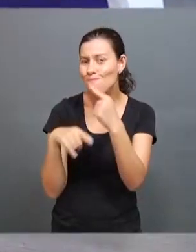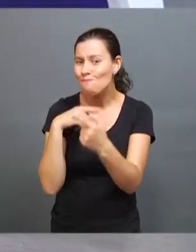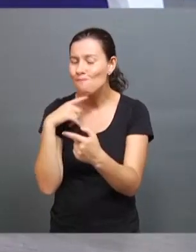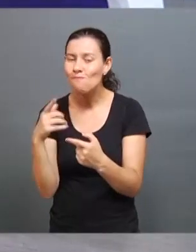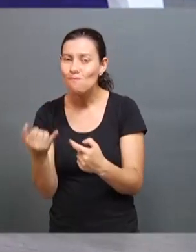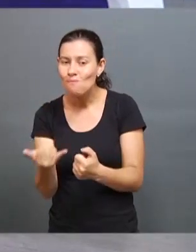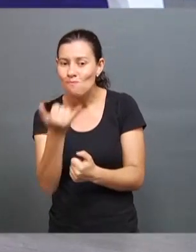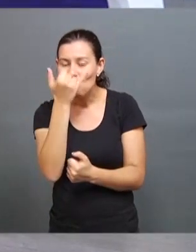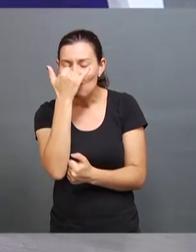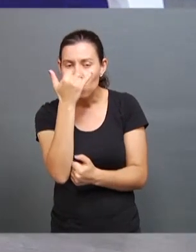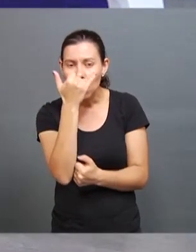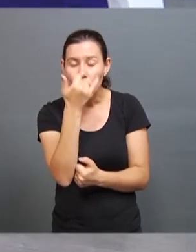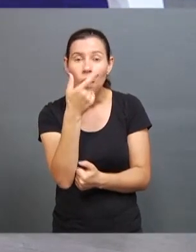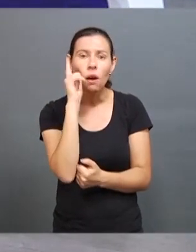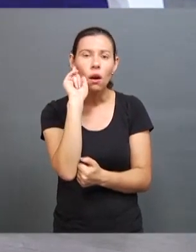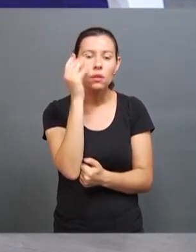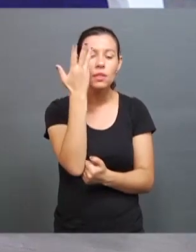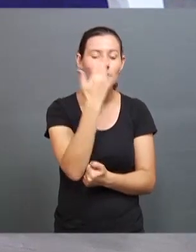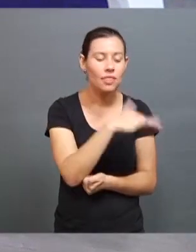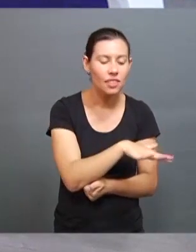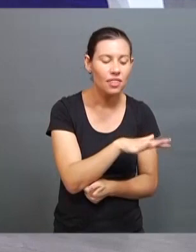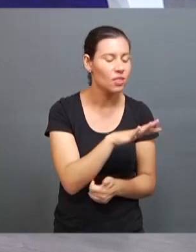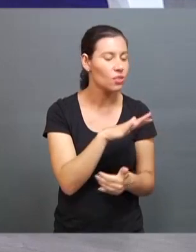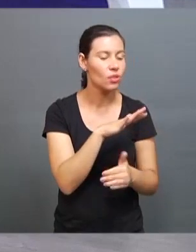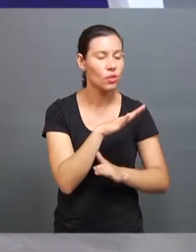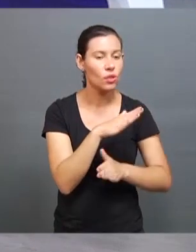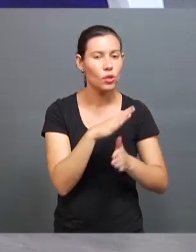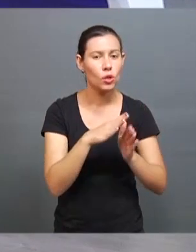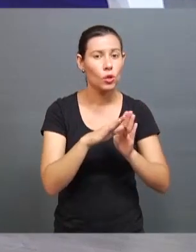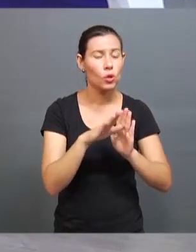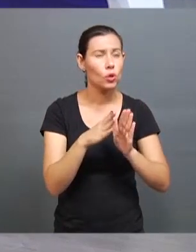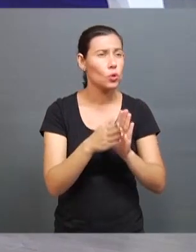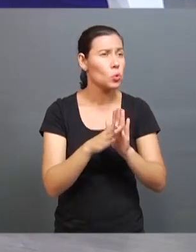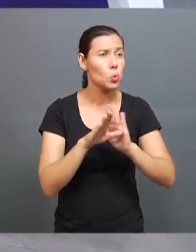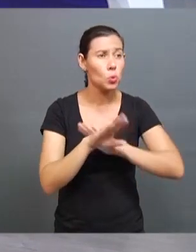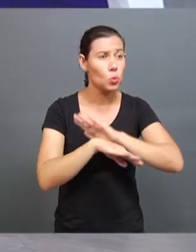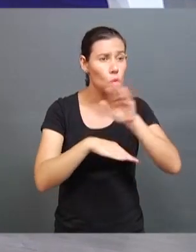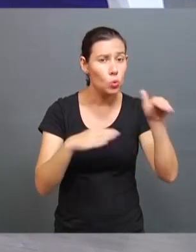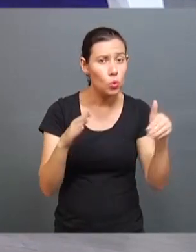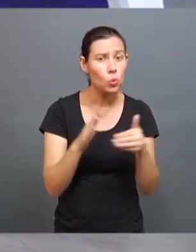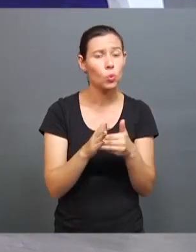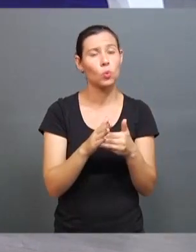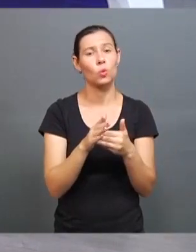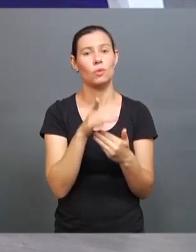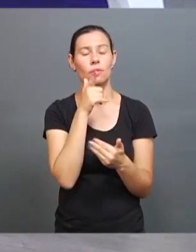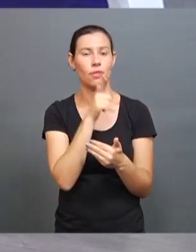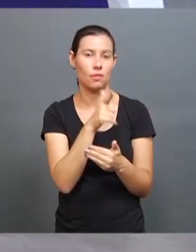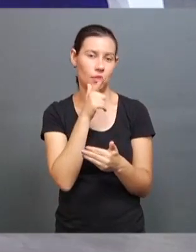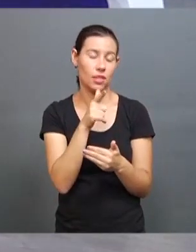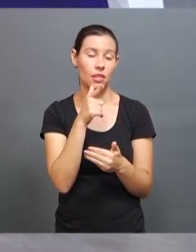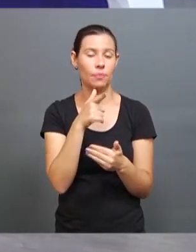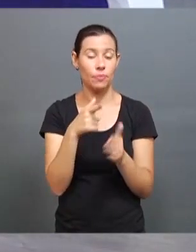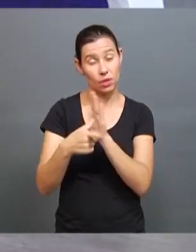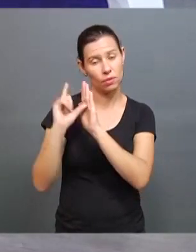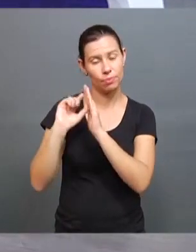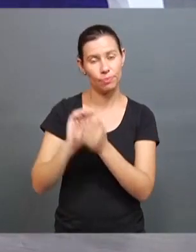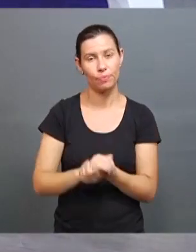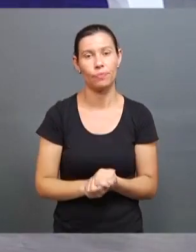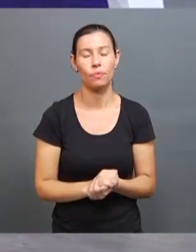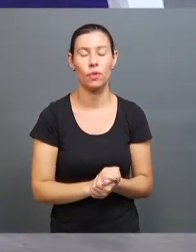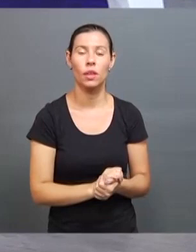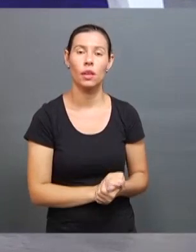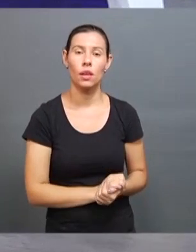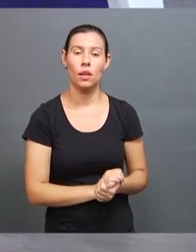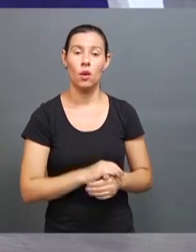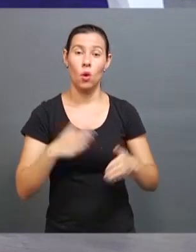precisa ter esses gaps, esses gatilhos, né? E essa questão dos limites é difícil para os pais, porque a criança, principalmente com as mídias, né,